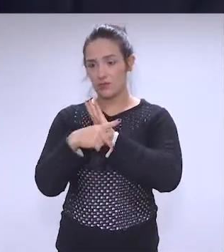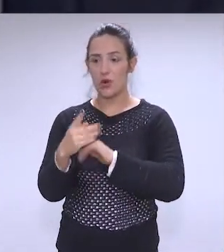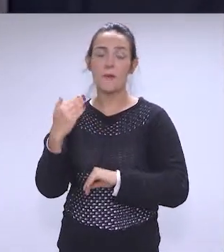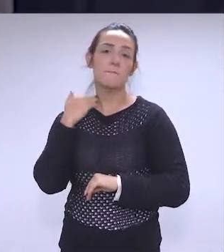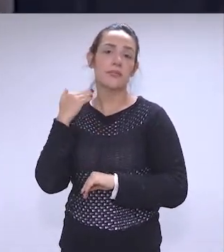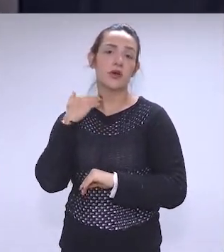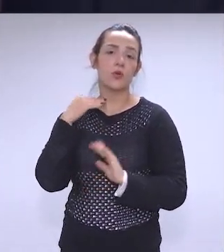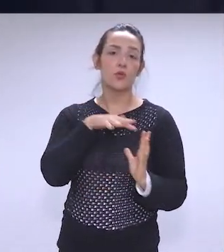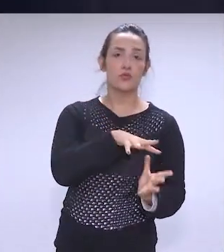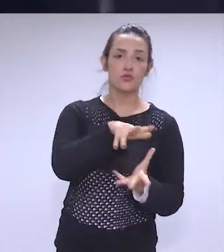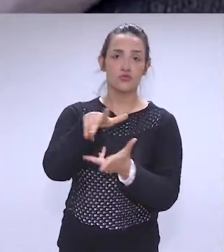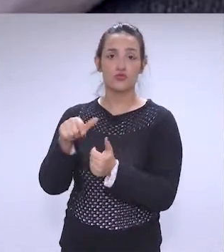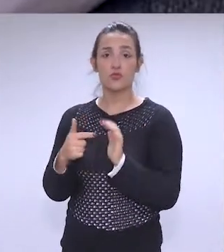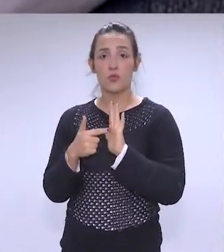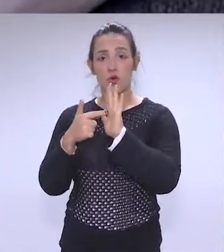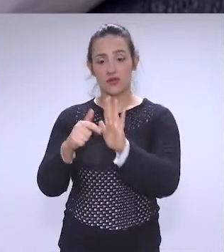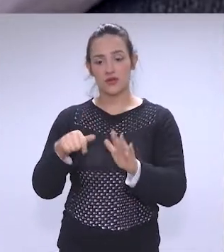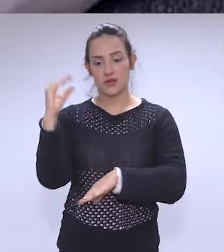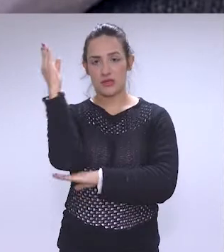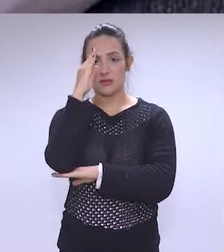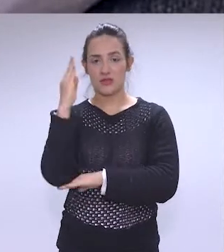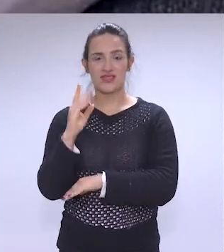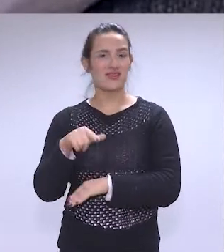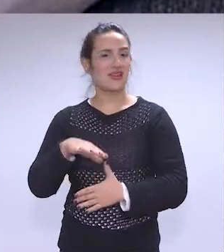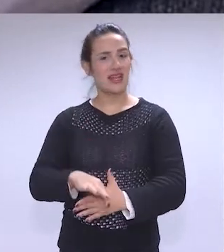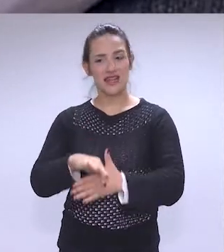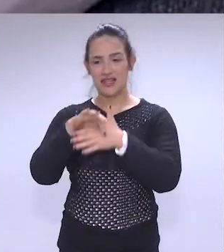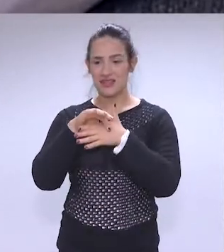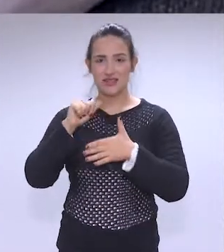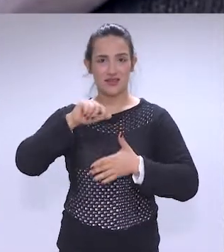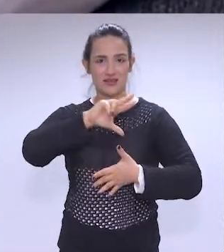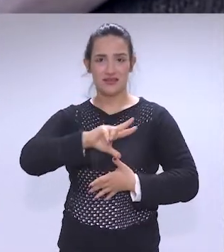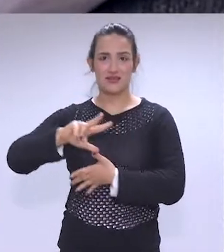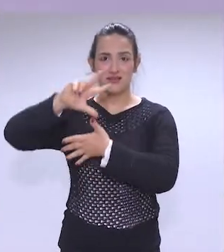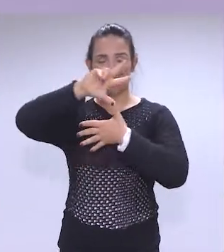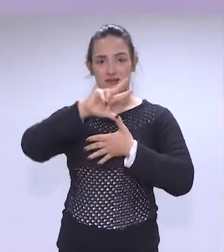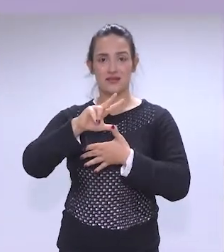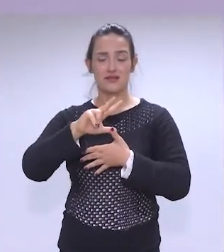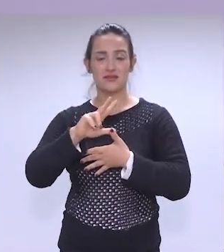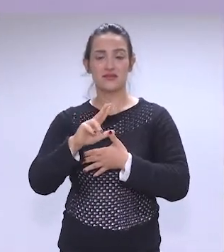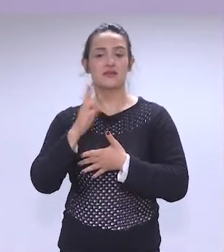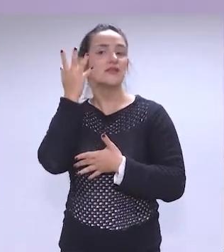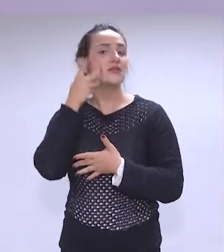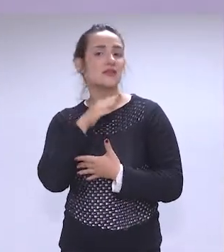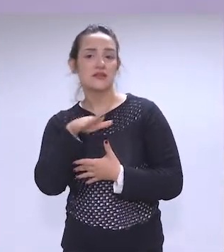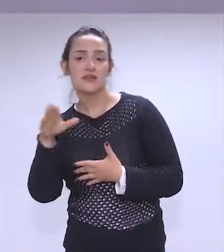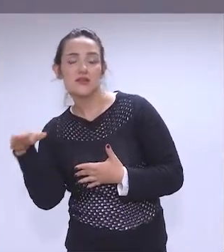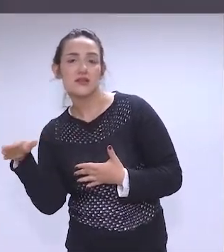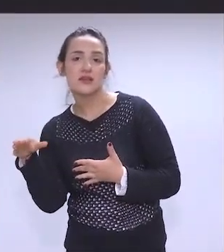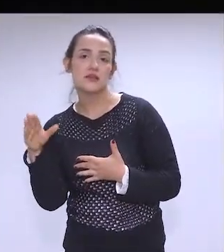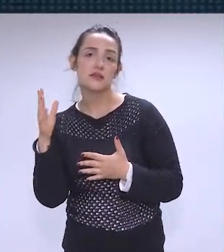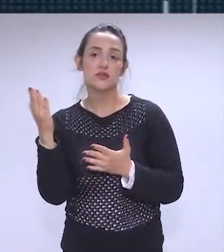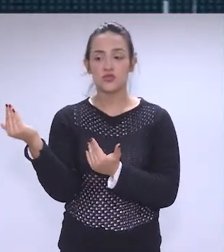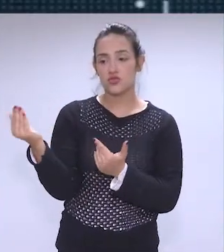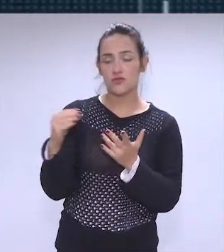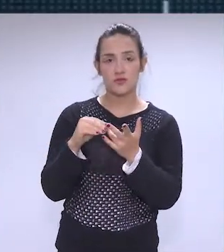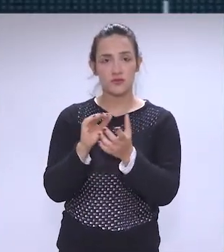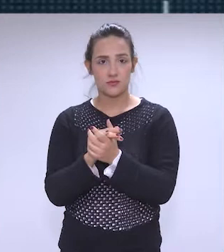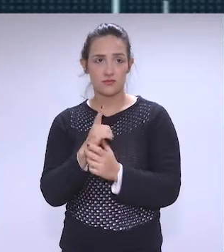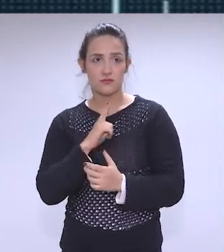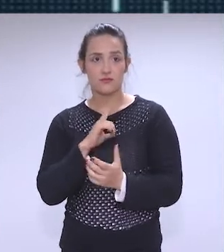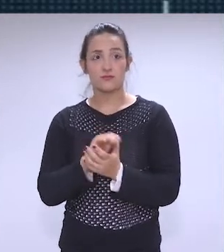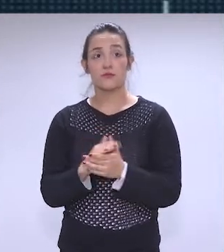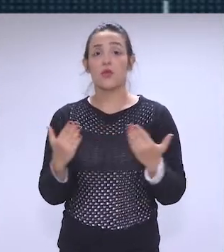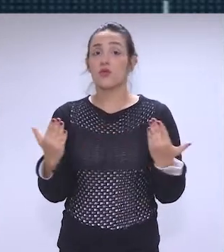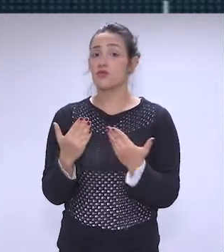recente do Banco Mundial revela ainda que o Brasil é o líder na América Latina em casamentos de crianças e adolescentes. Hoje,